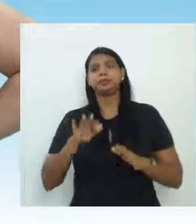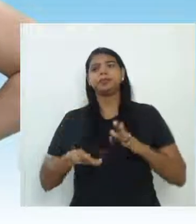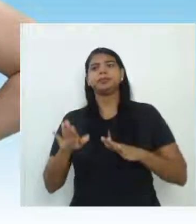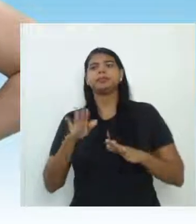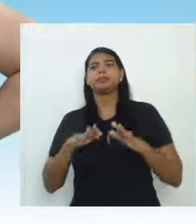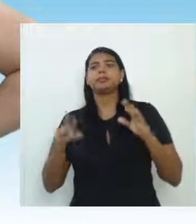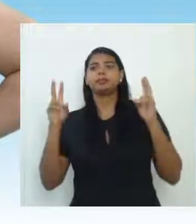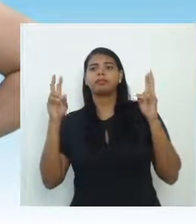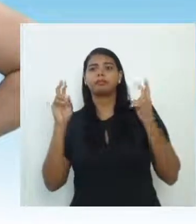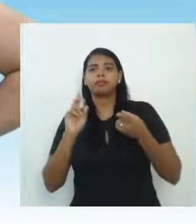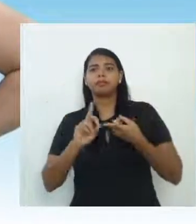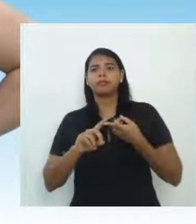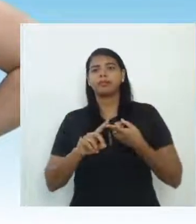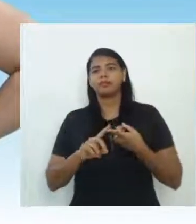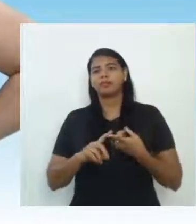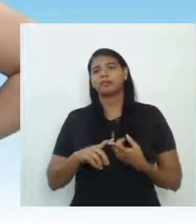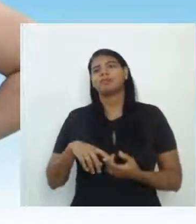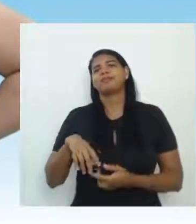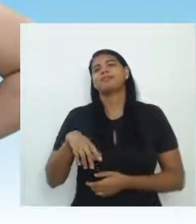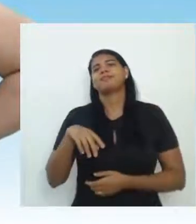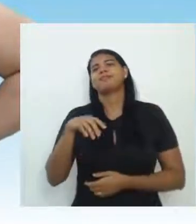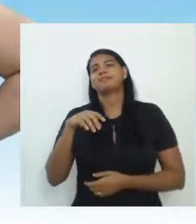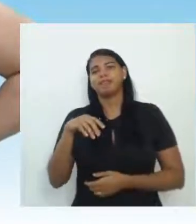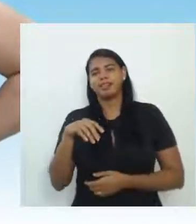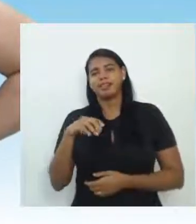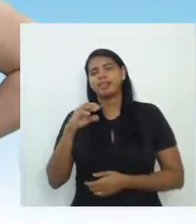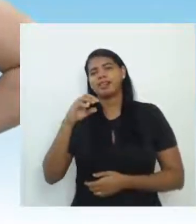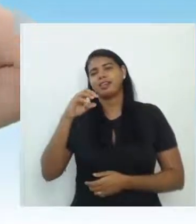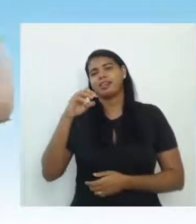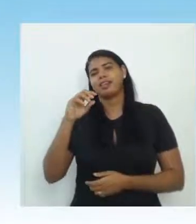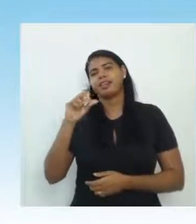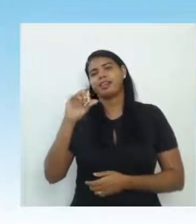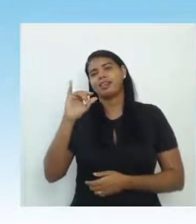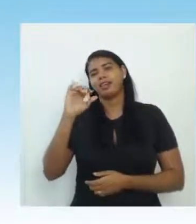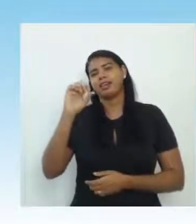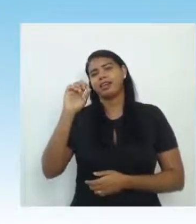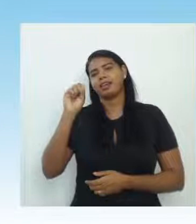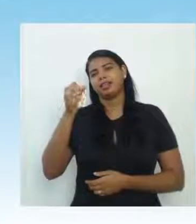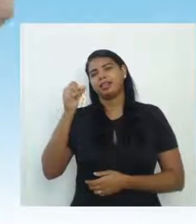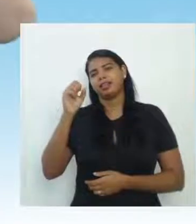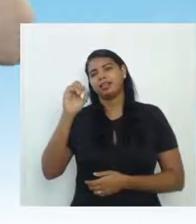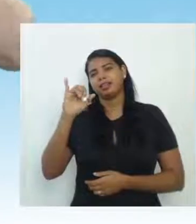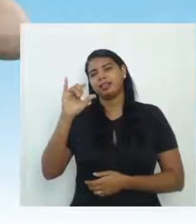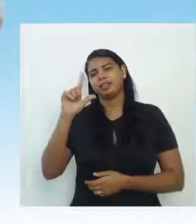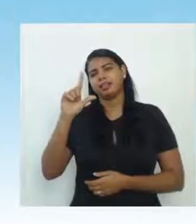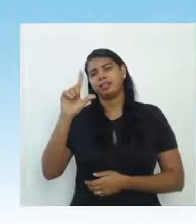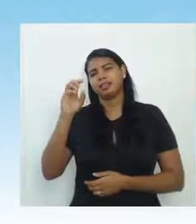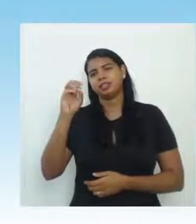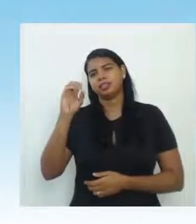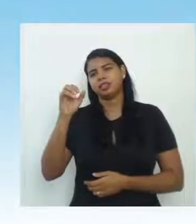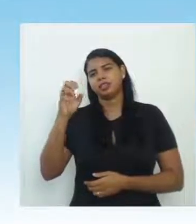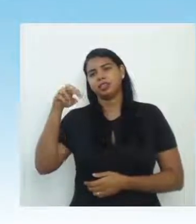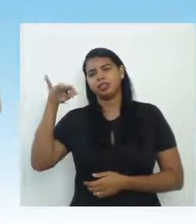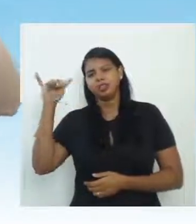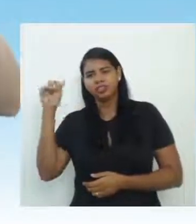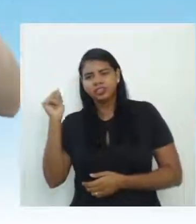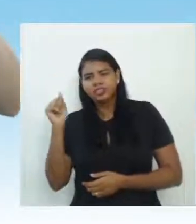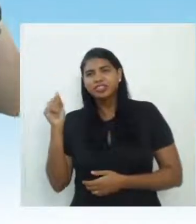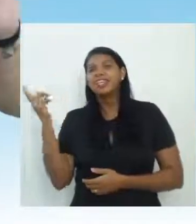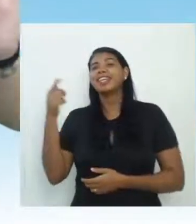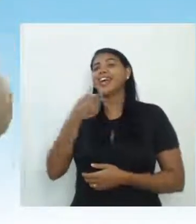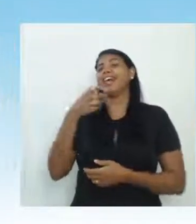piadas misóginas, a misoginia machista. Vamos aprender isso, né? E tu falou Sansão, pensei logo na história de Sansão e